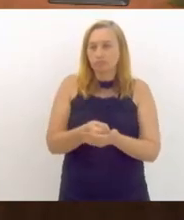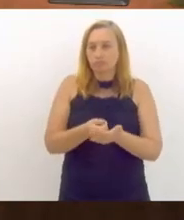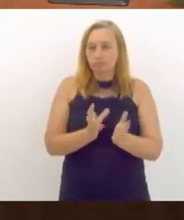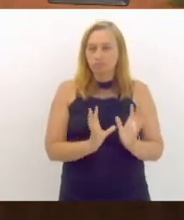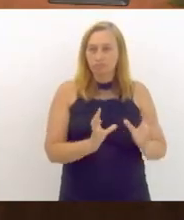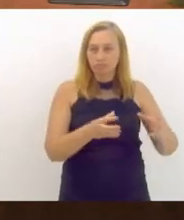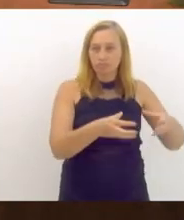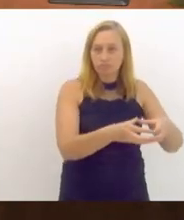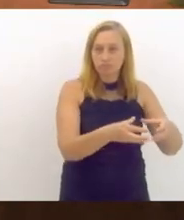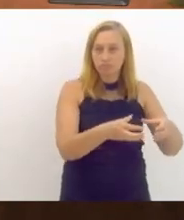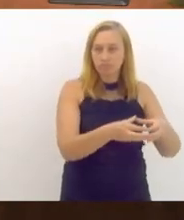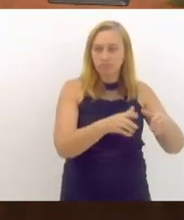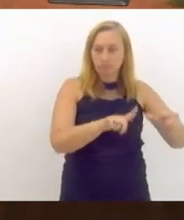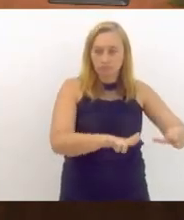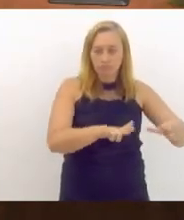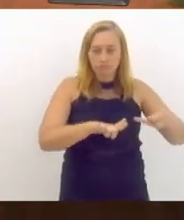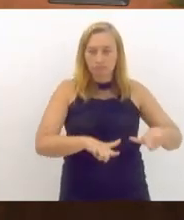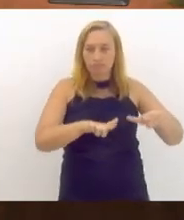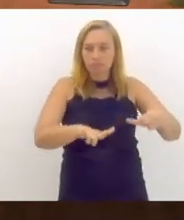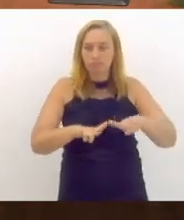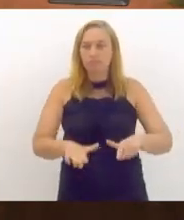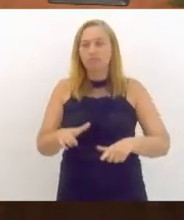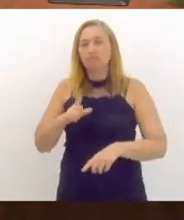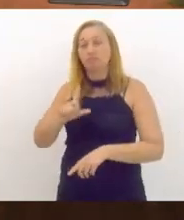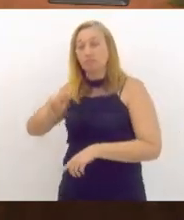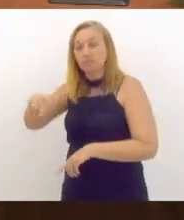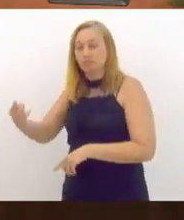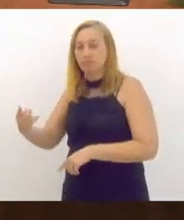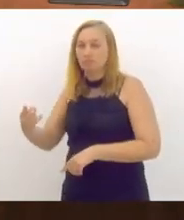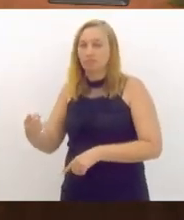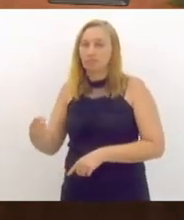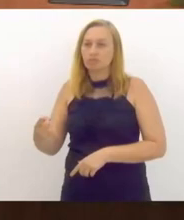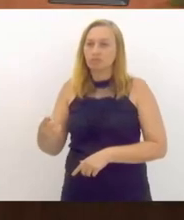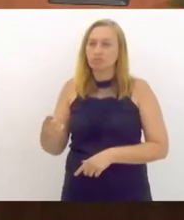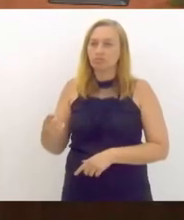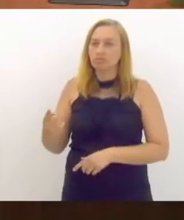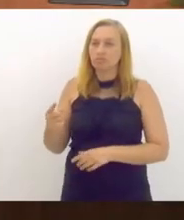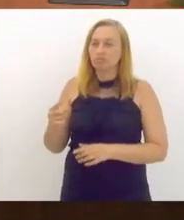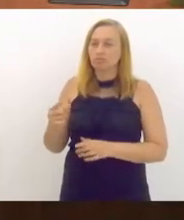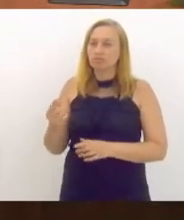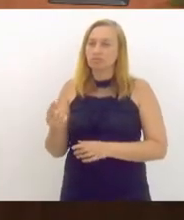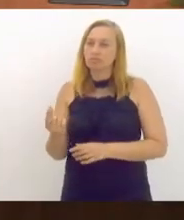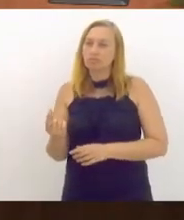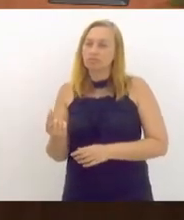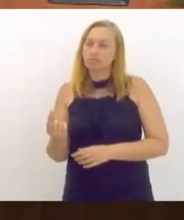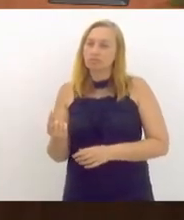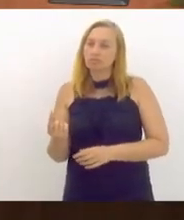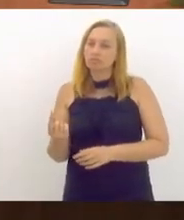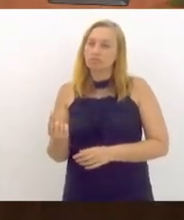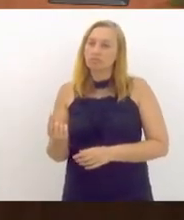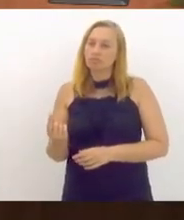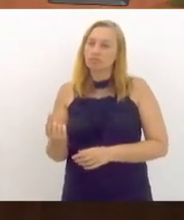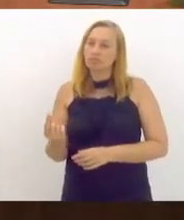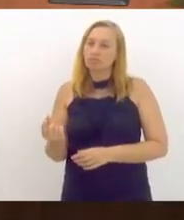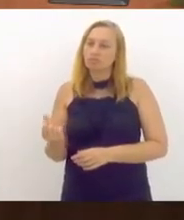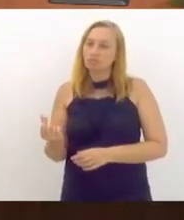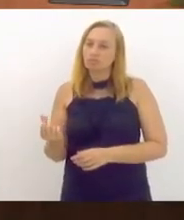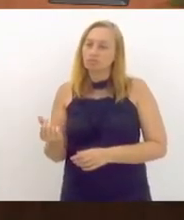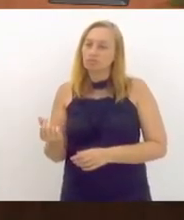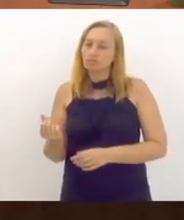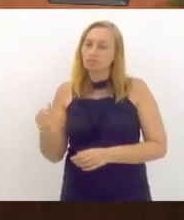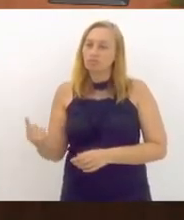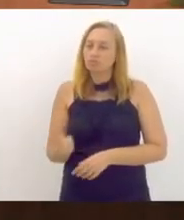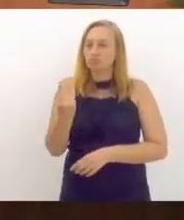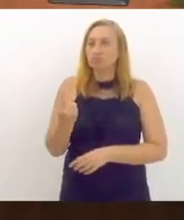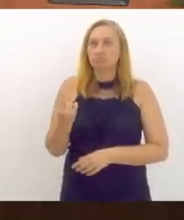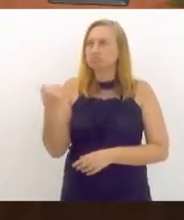outros municípios, que eu não vou aqui citar nome, a cobrança é feita numa taxa única, não importa se a pessoa mora numa grande